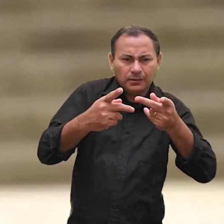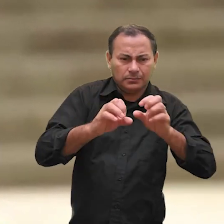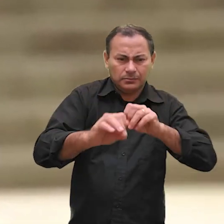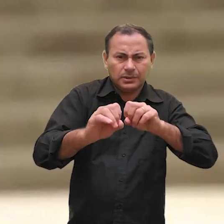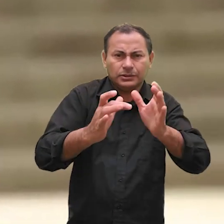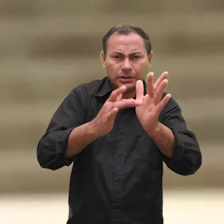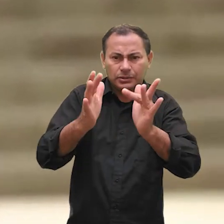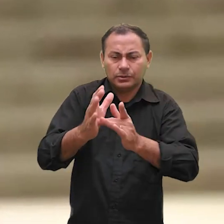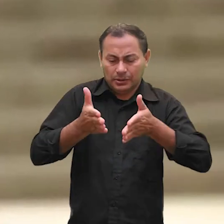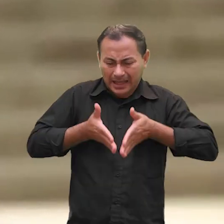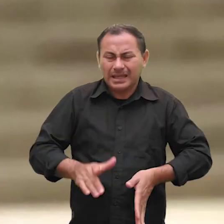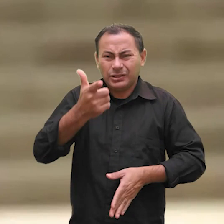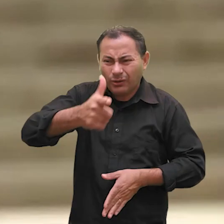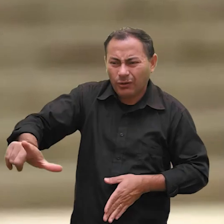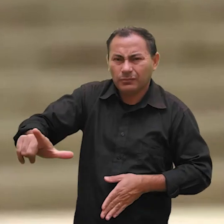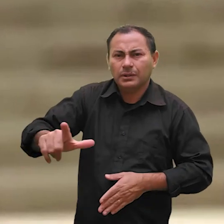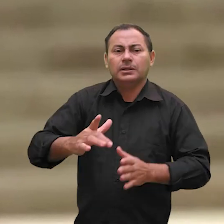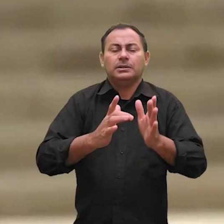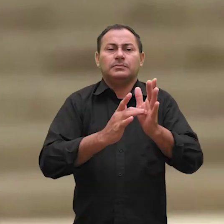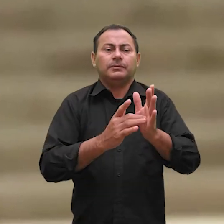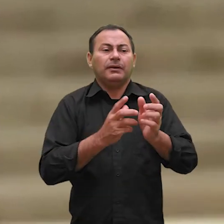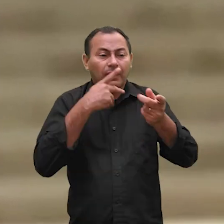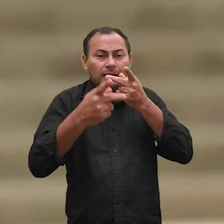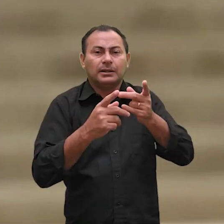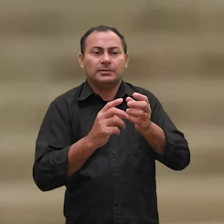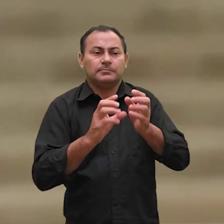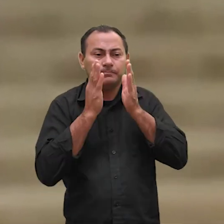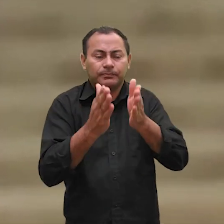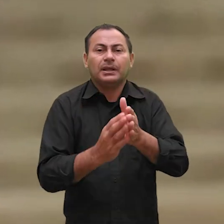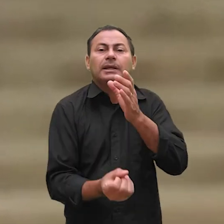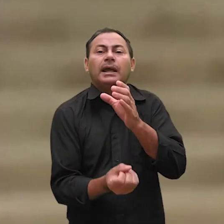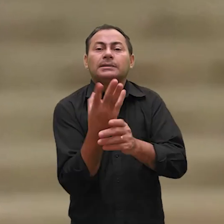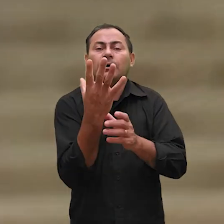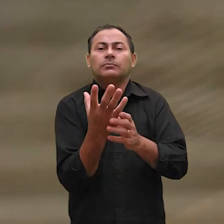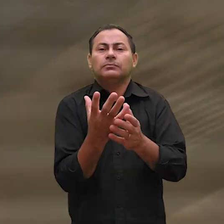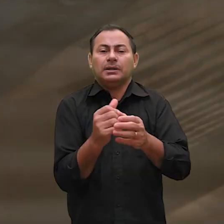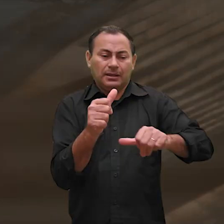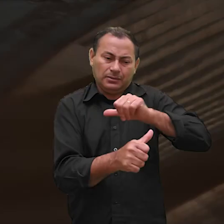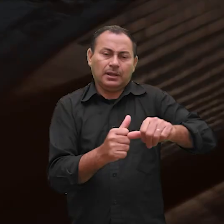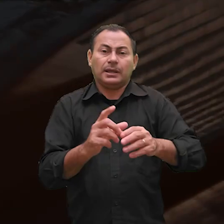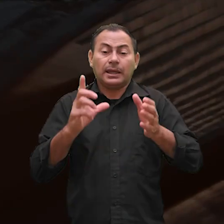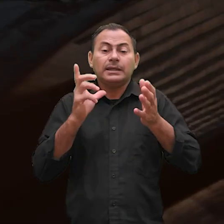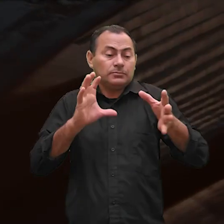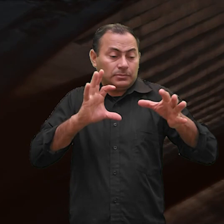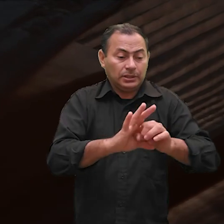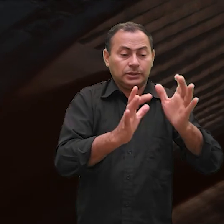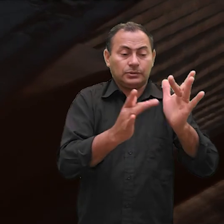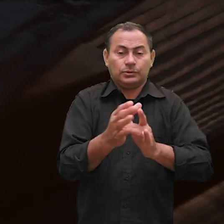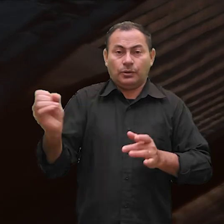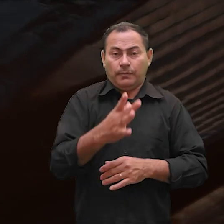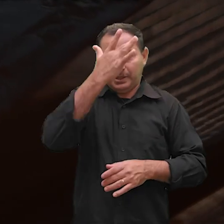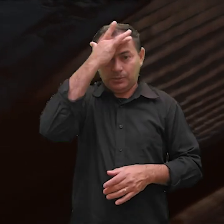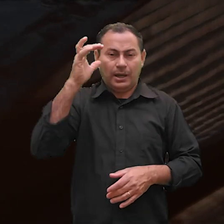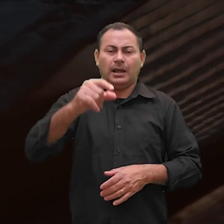comentaram sobre o ensinamento de Jesus sobre nascer de novo, eles chamaram essa essência de criação. Quem estiver em Jesus Cristo,